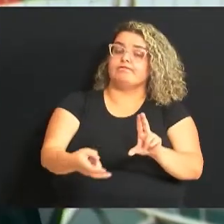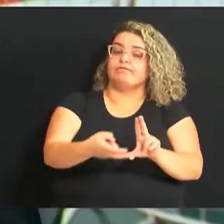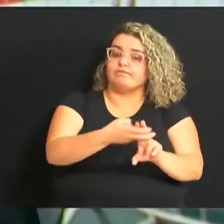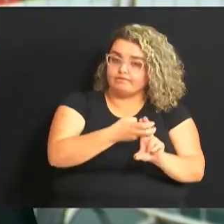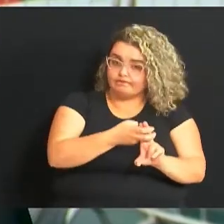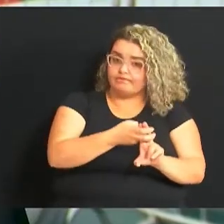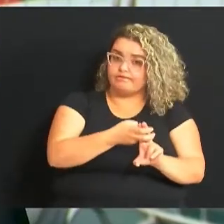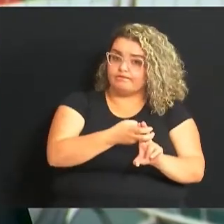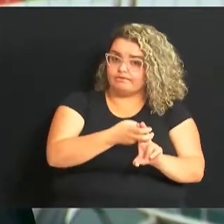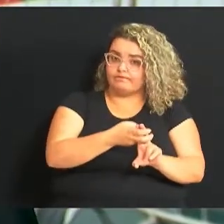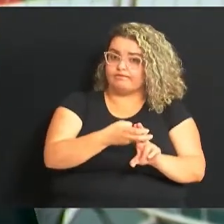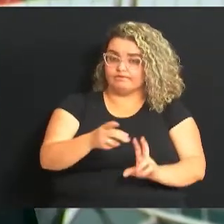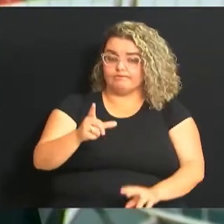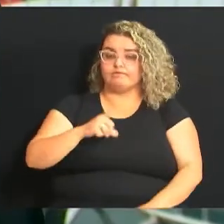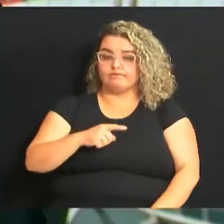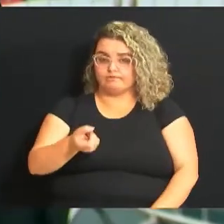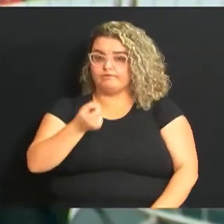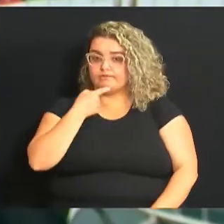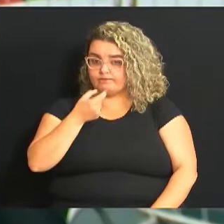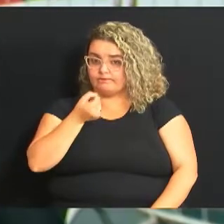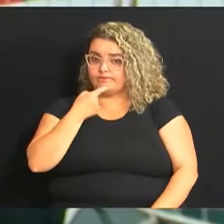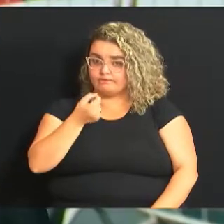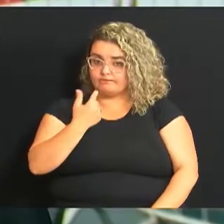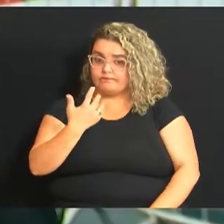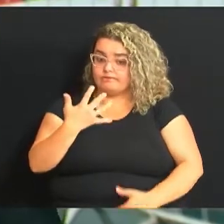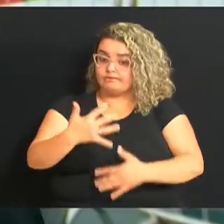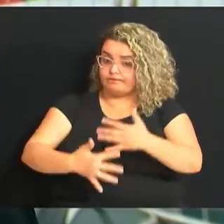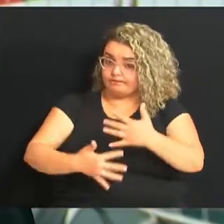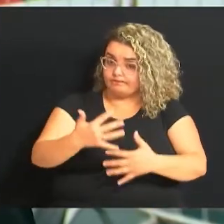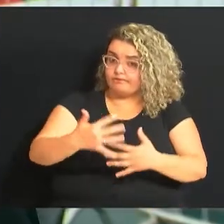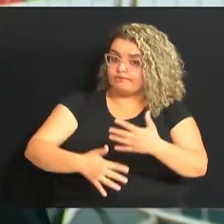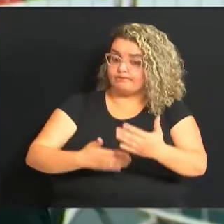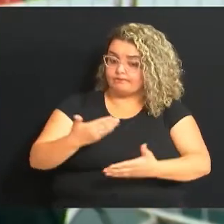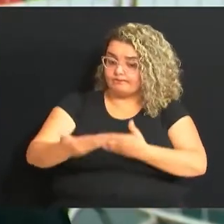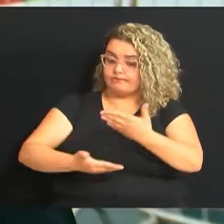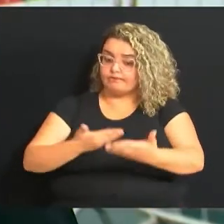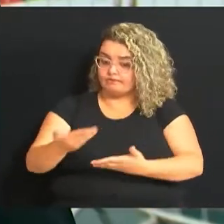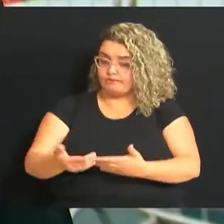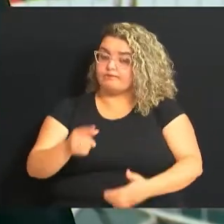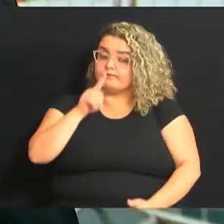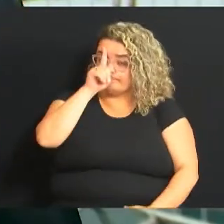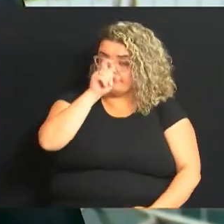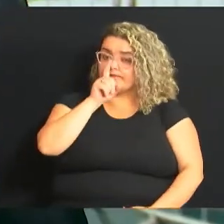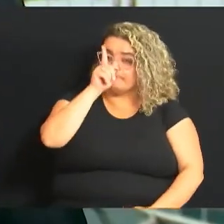acontece? Dá amparo à família, aos filhos, psicológico, dá um